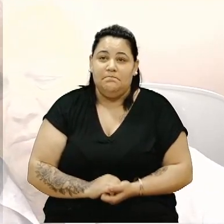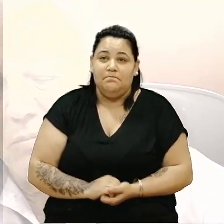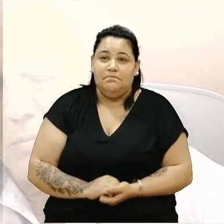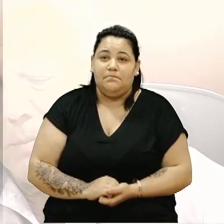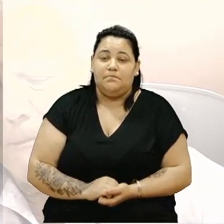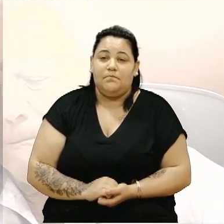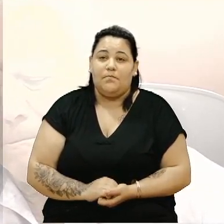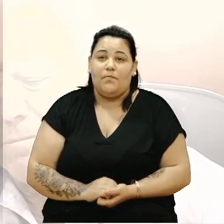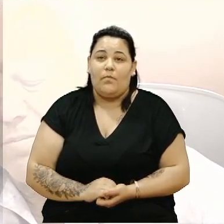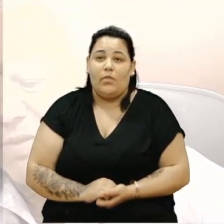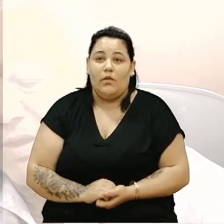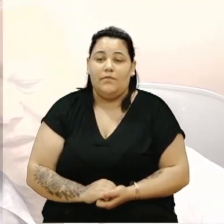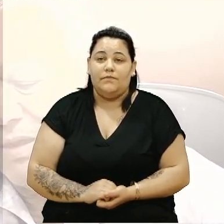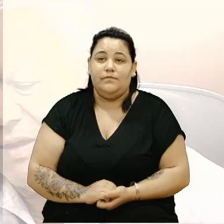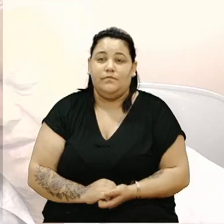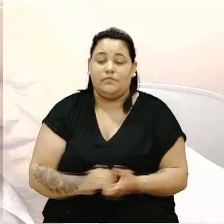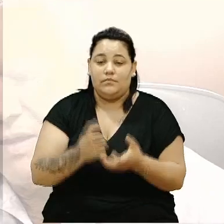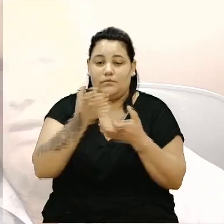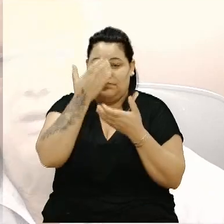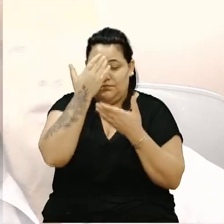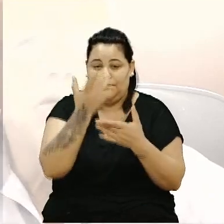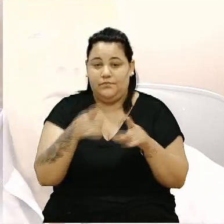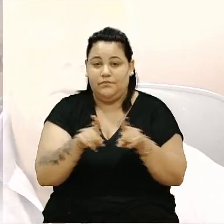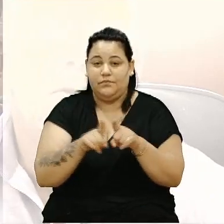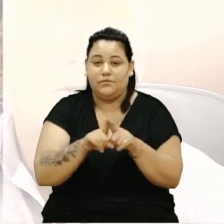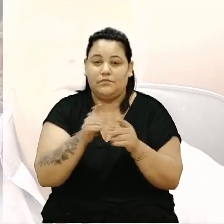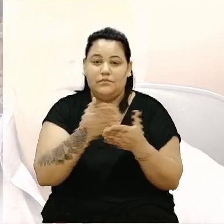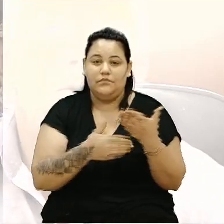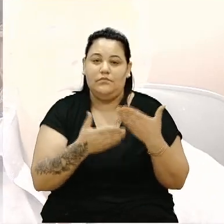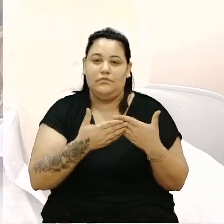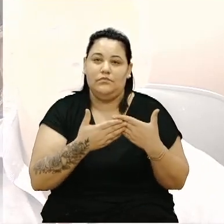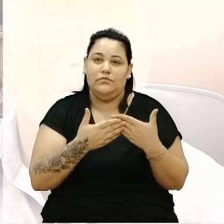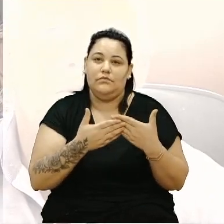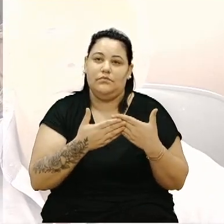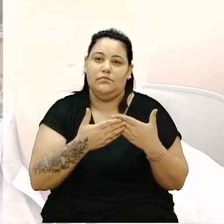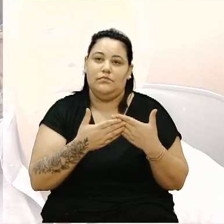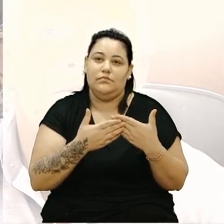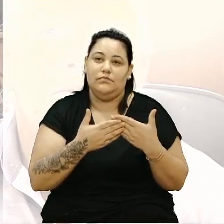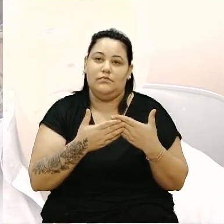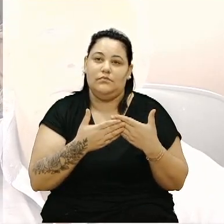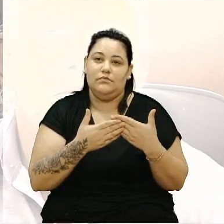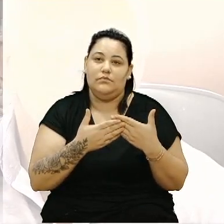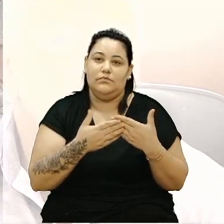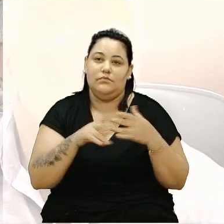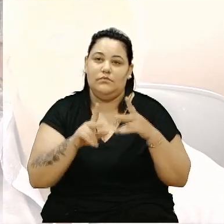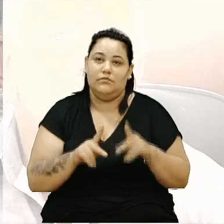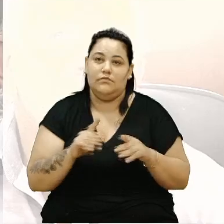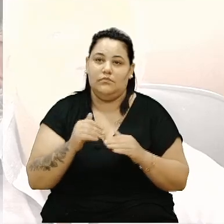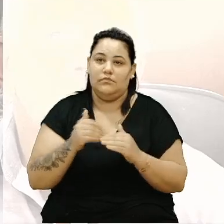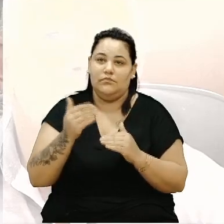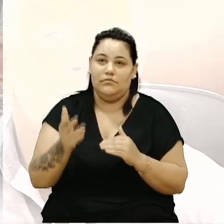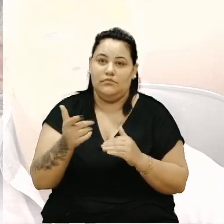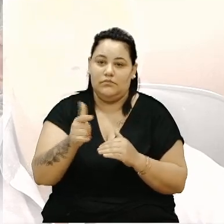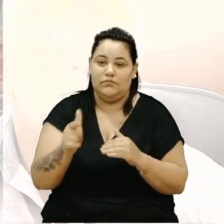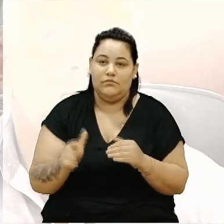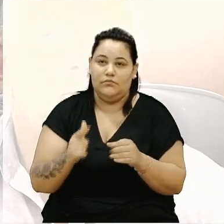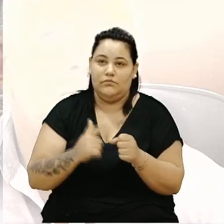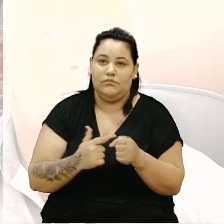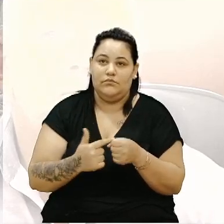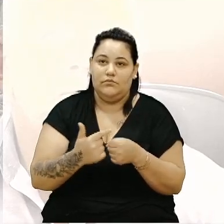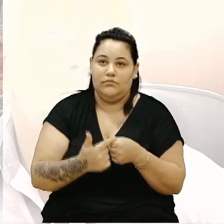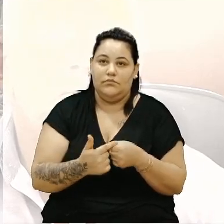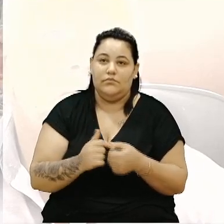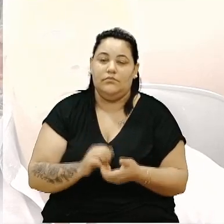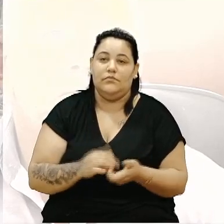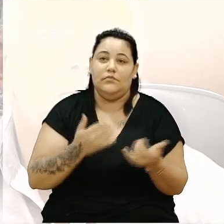E eu quero agradecer também a todos que acolhem as pessoas que vêm de fora, de outras cidades. A exemplo do meu pai, que veio lá